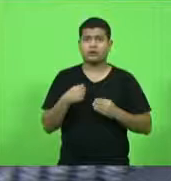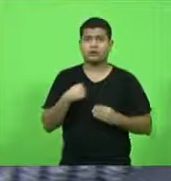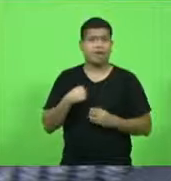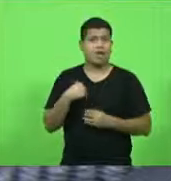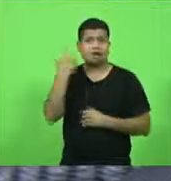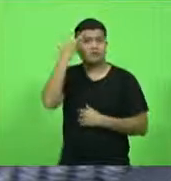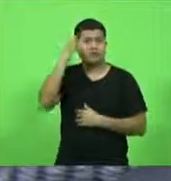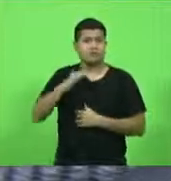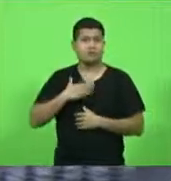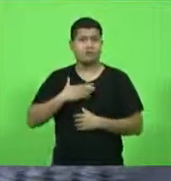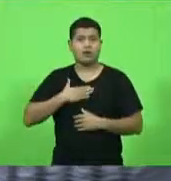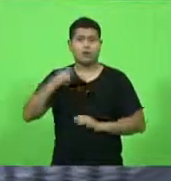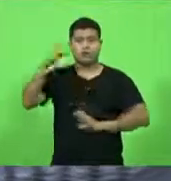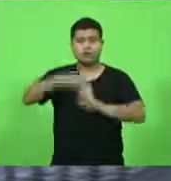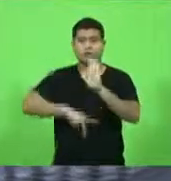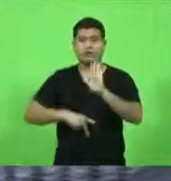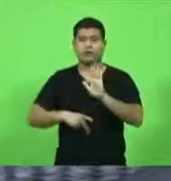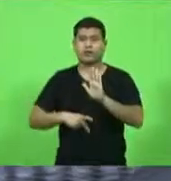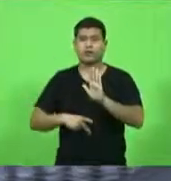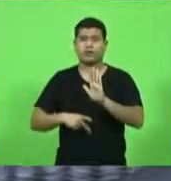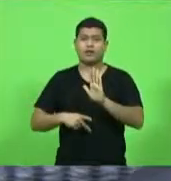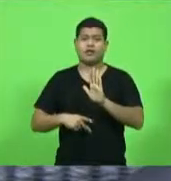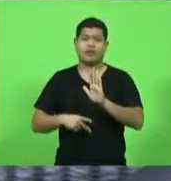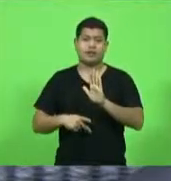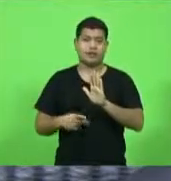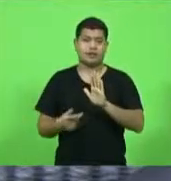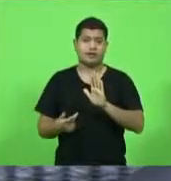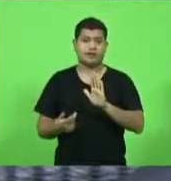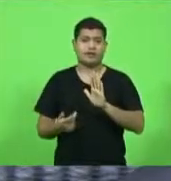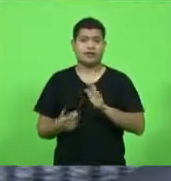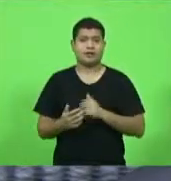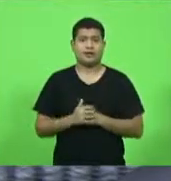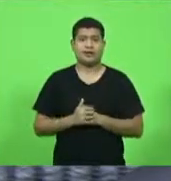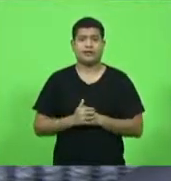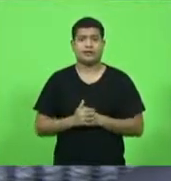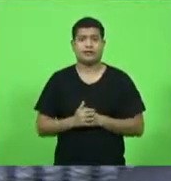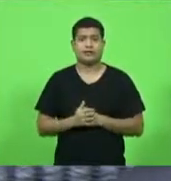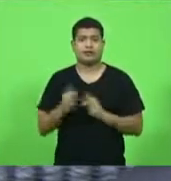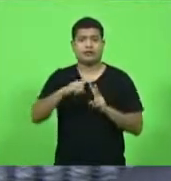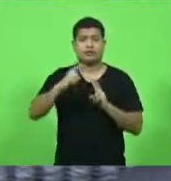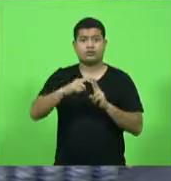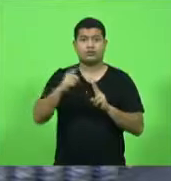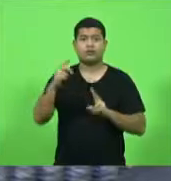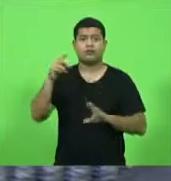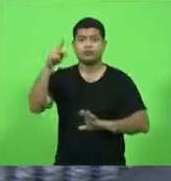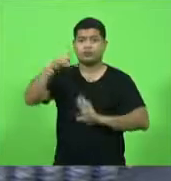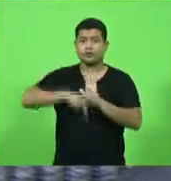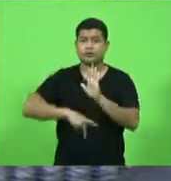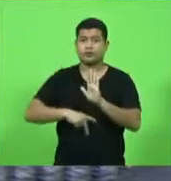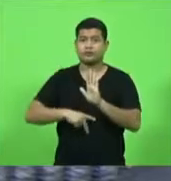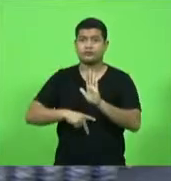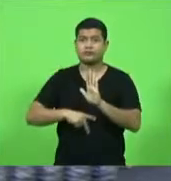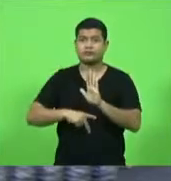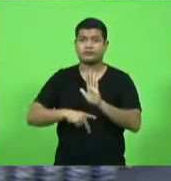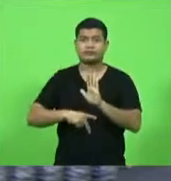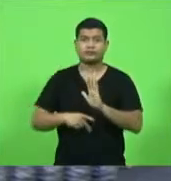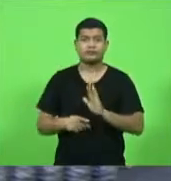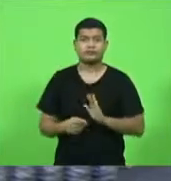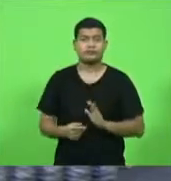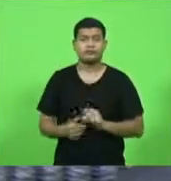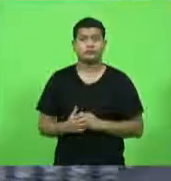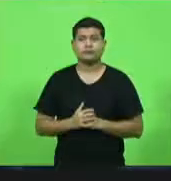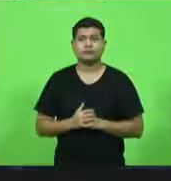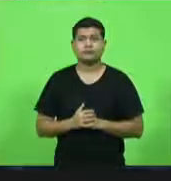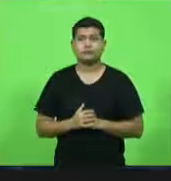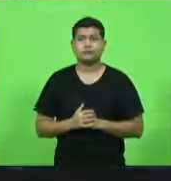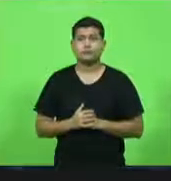estão. É dirigência para tudo quanto é lado. 2 projetos meus vieram para o plenário até hoje. Uma parte, 2. Senhor Sargento